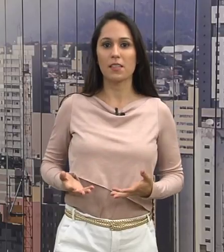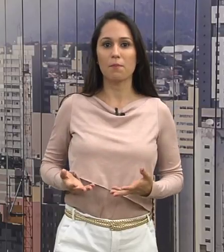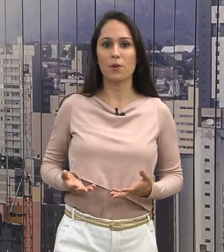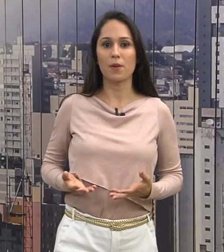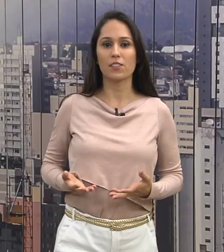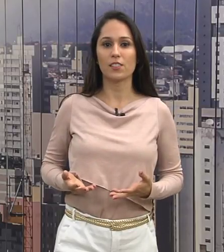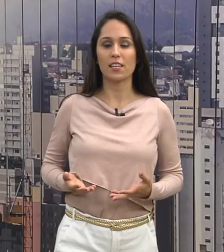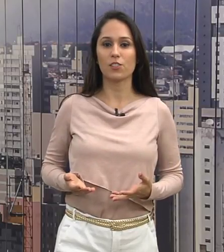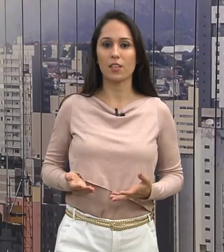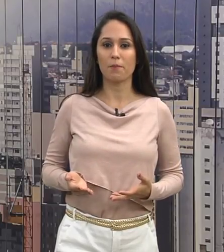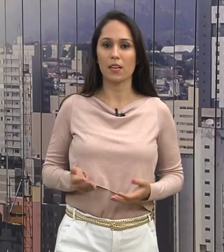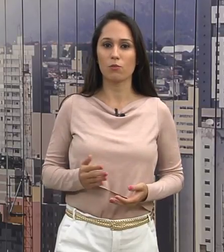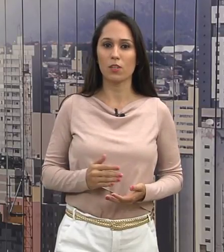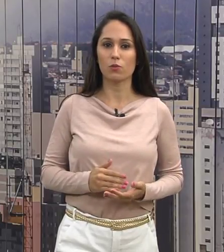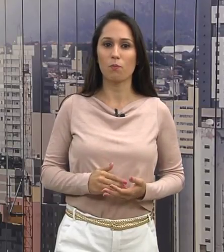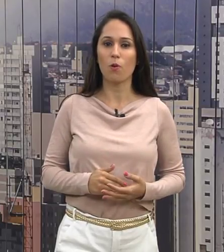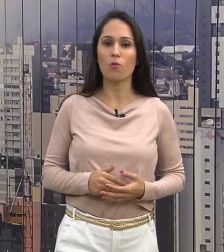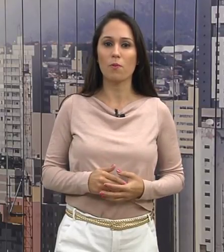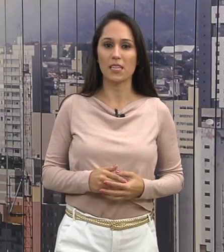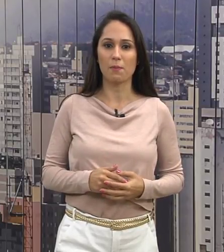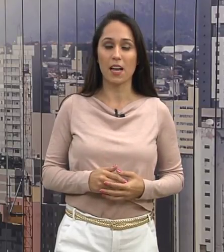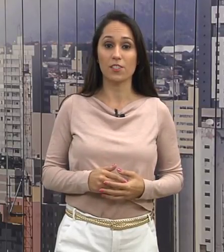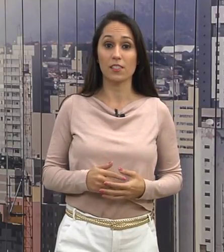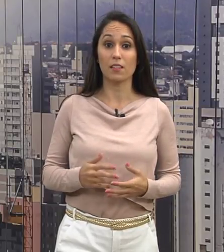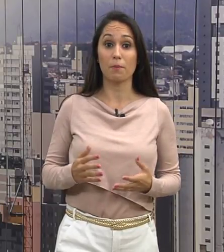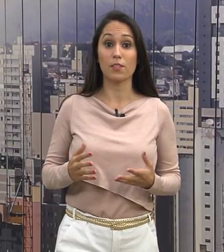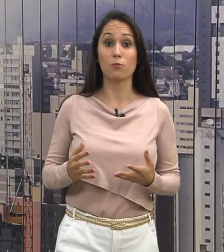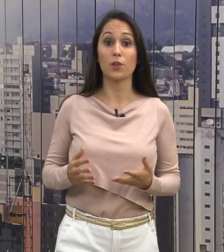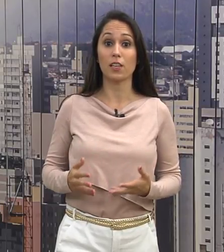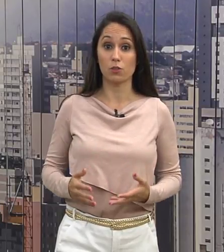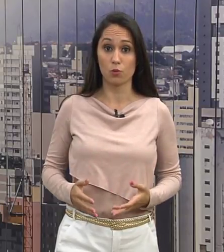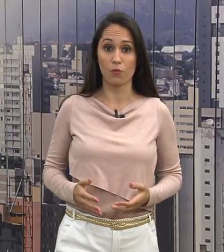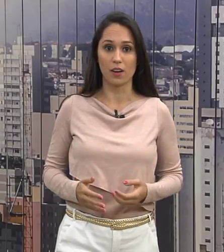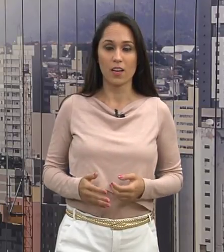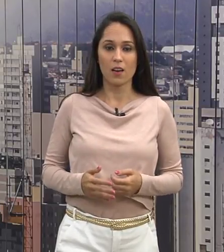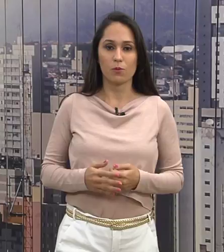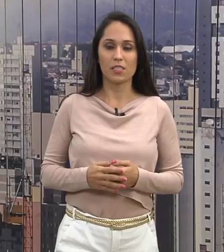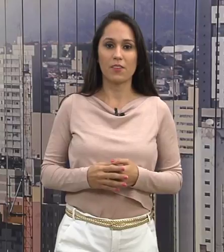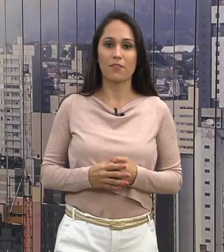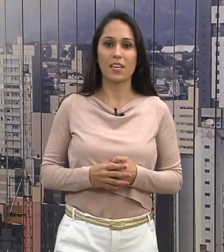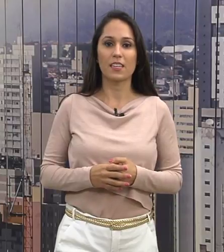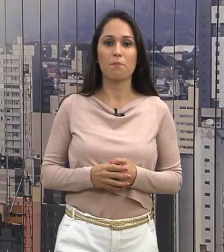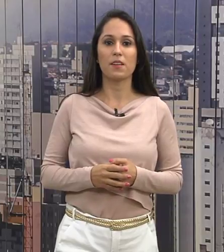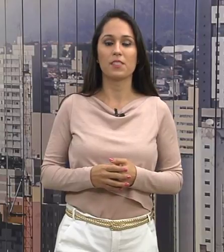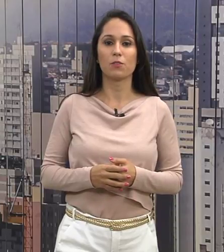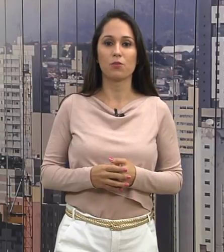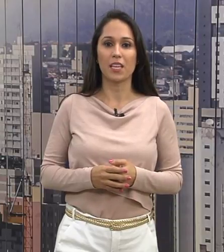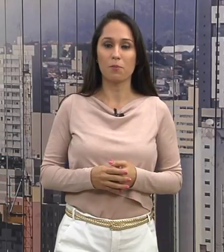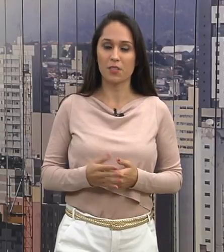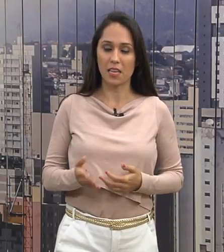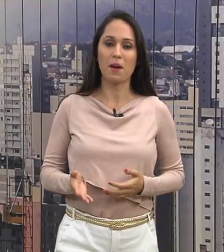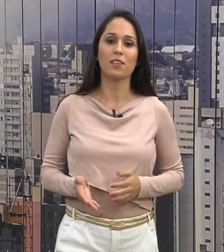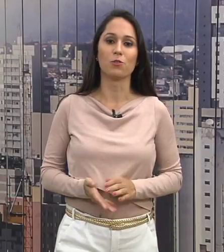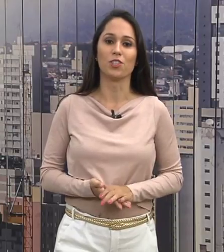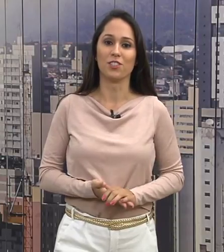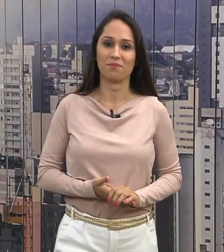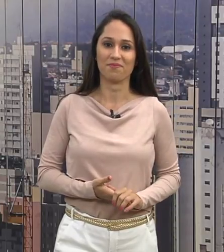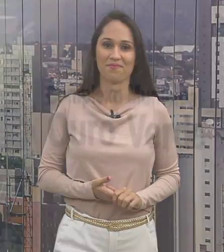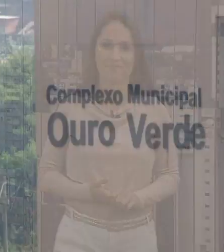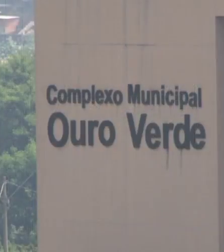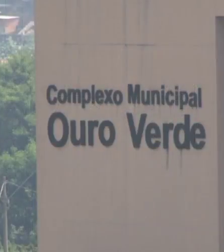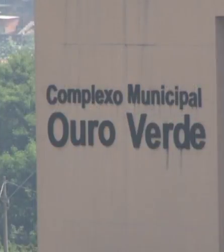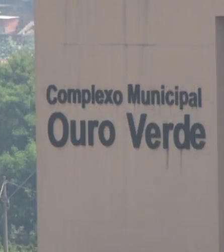E o fim de semana promete ser de temperaturas um pouco mais baixas e também de muita chuva. Você vai ver na previsão do tempo e tem mais